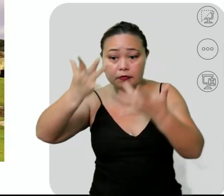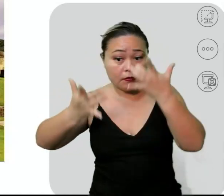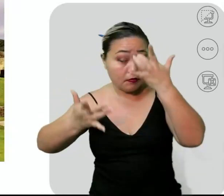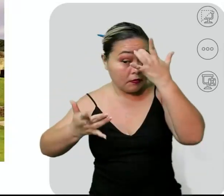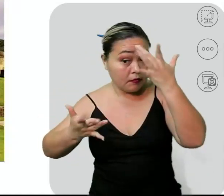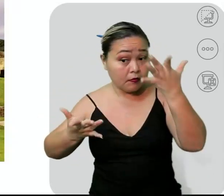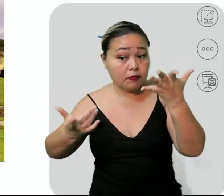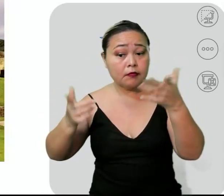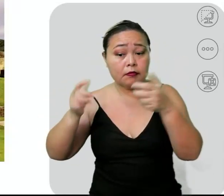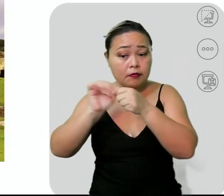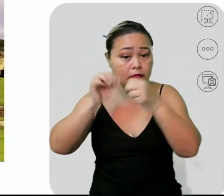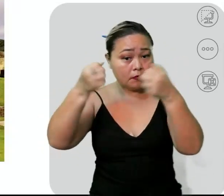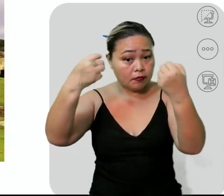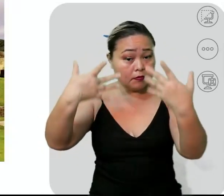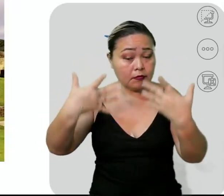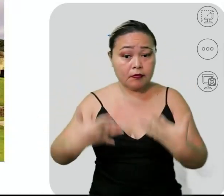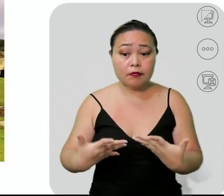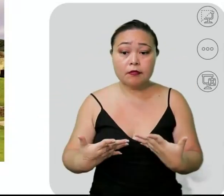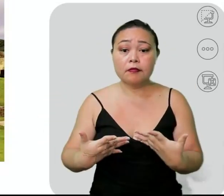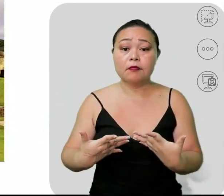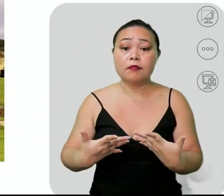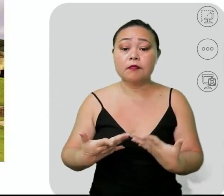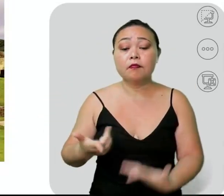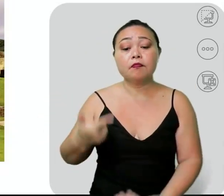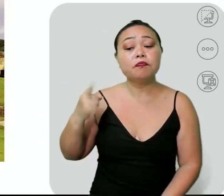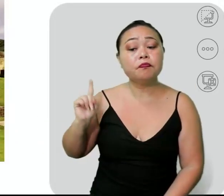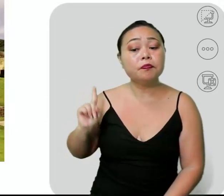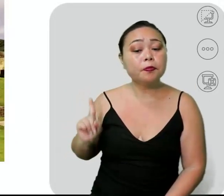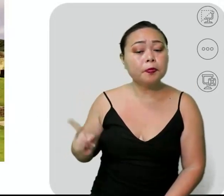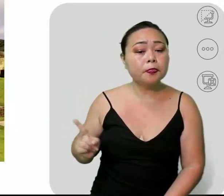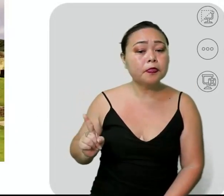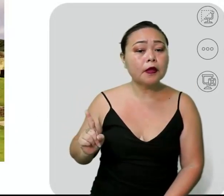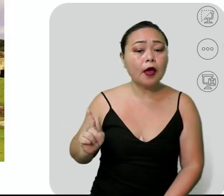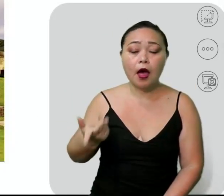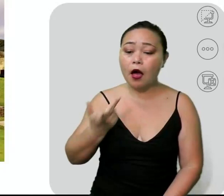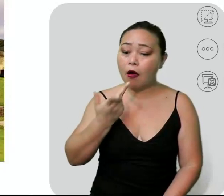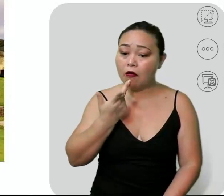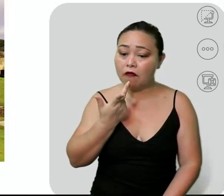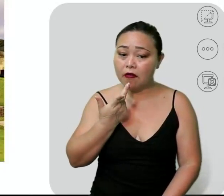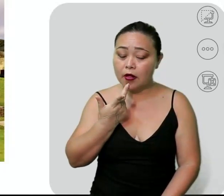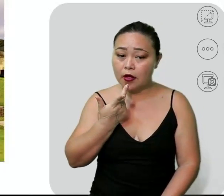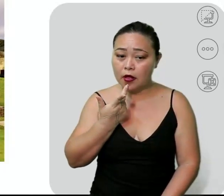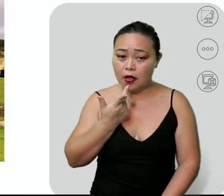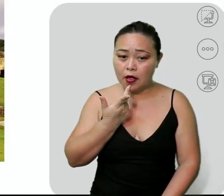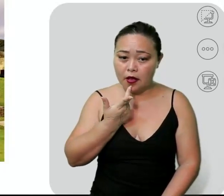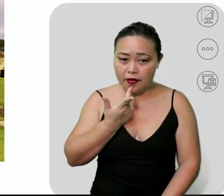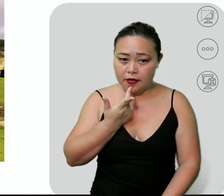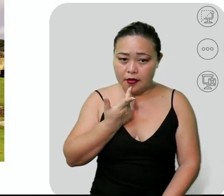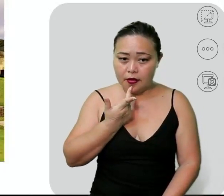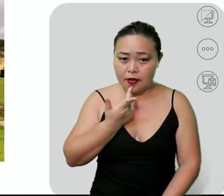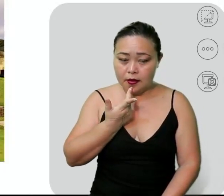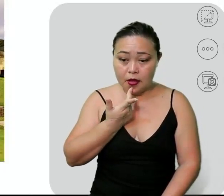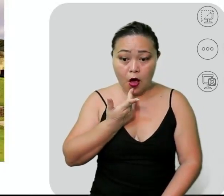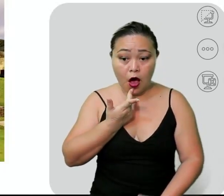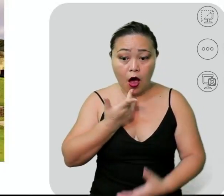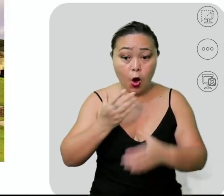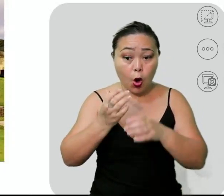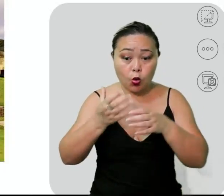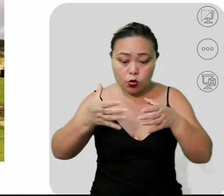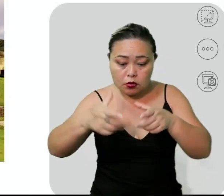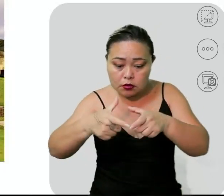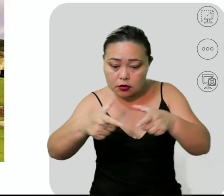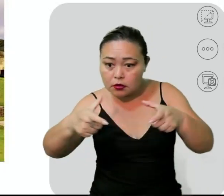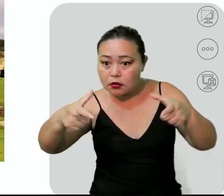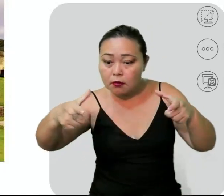poder explicar para vocês. Olha só. Quando se fala no tamanho que essas